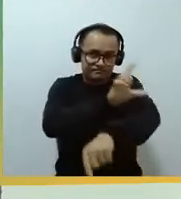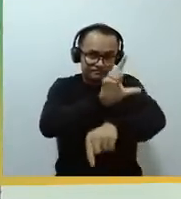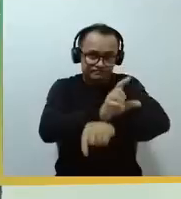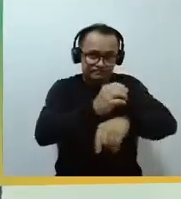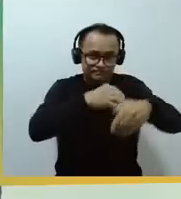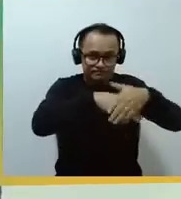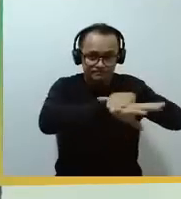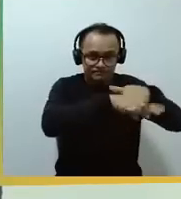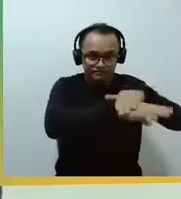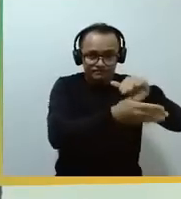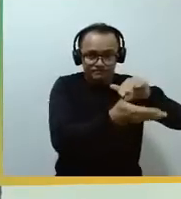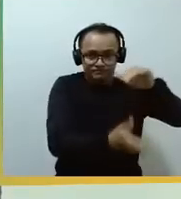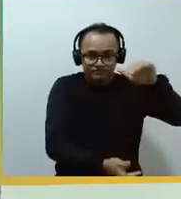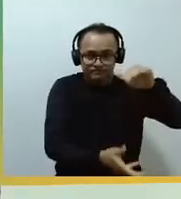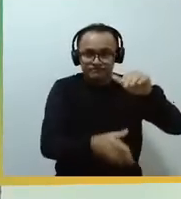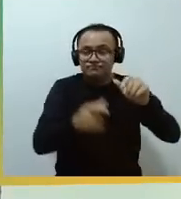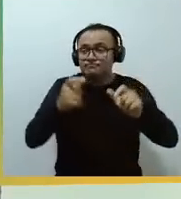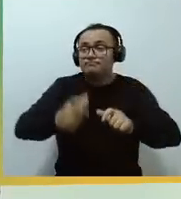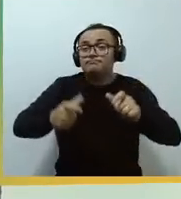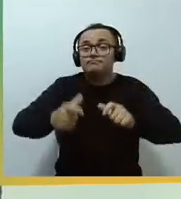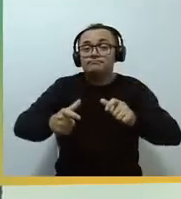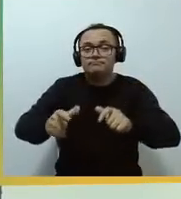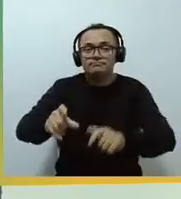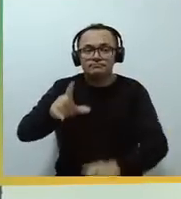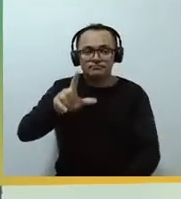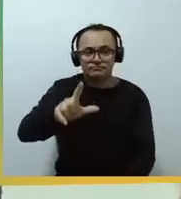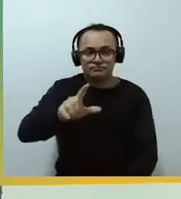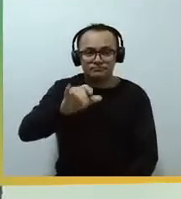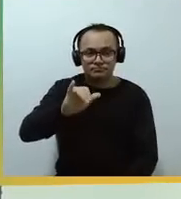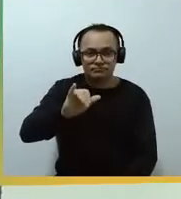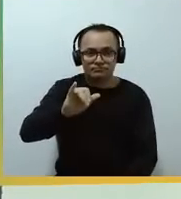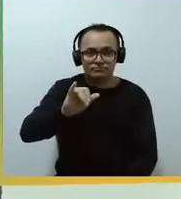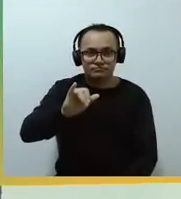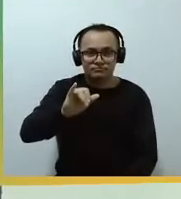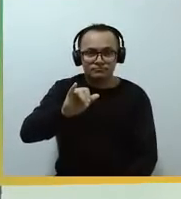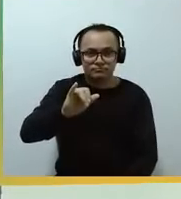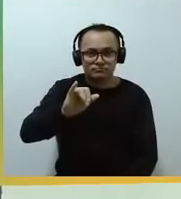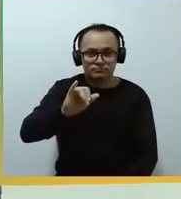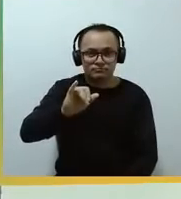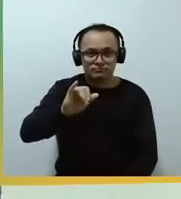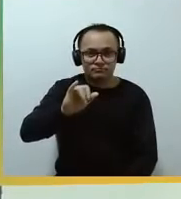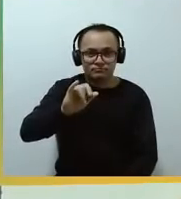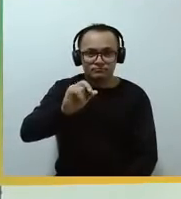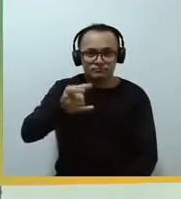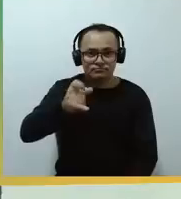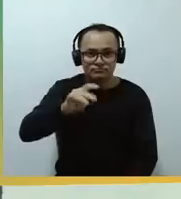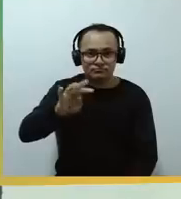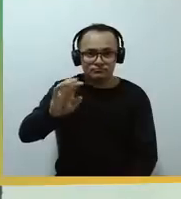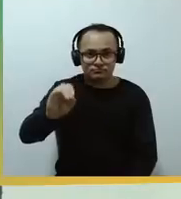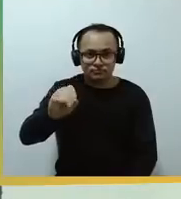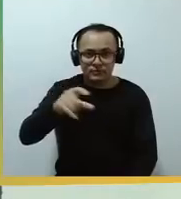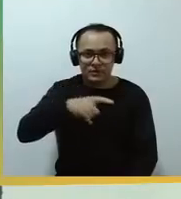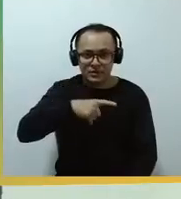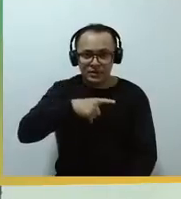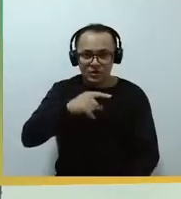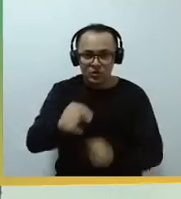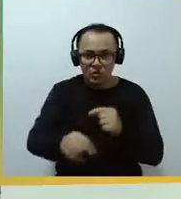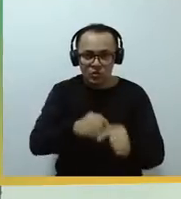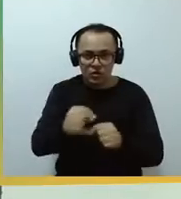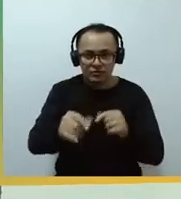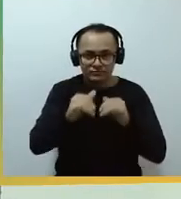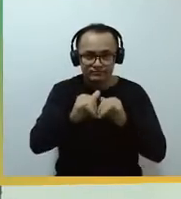onde levar, no lixão. Aí começamos a levar para Curitibanos. E aí houve uma passeata em Curitibanos, uma nota da Câmara de